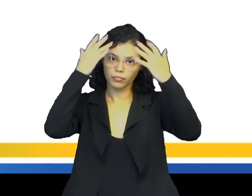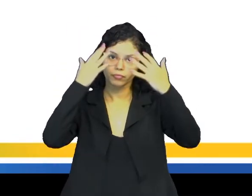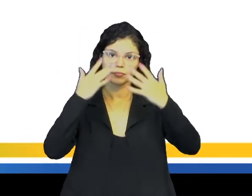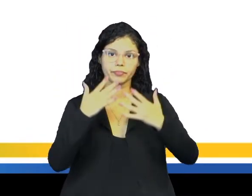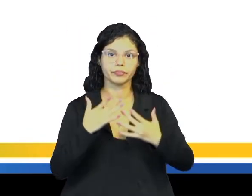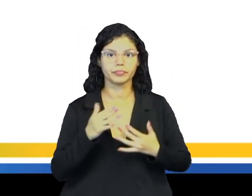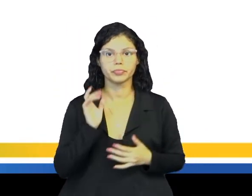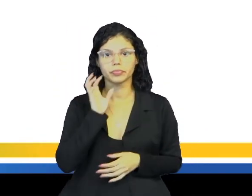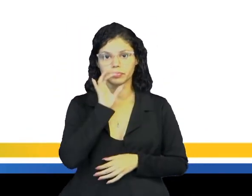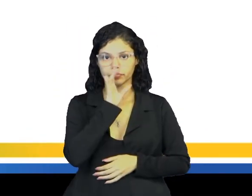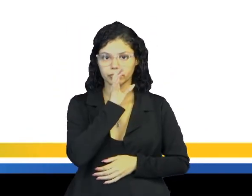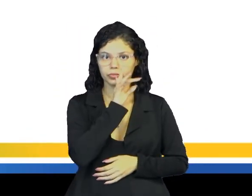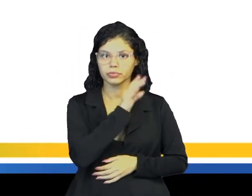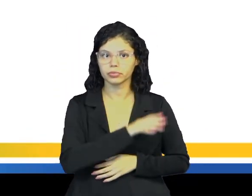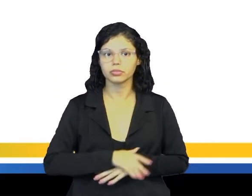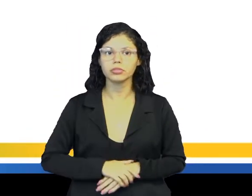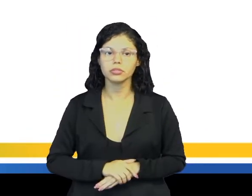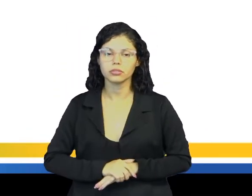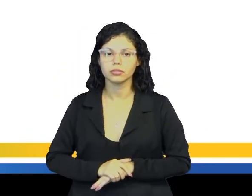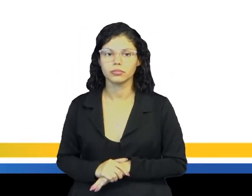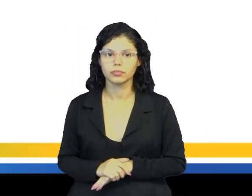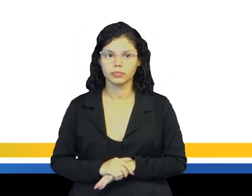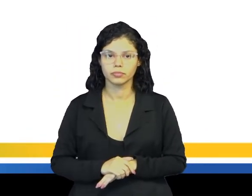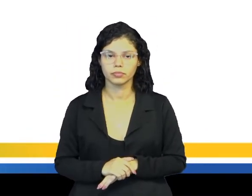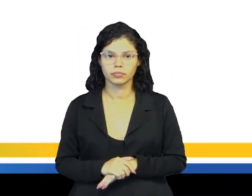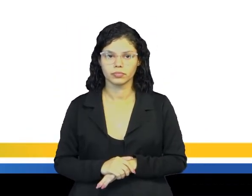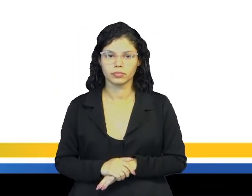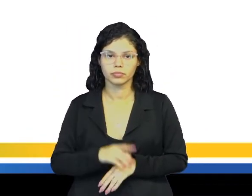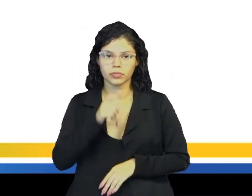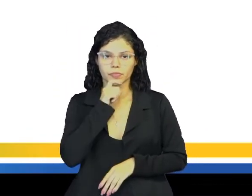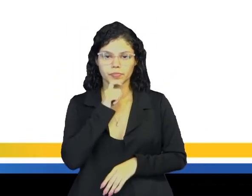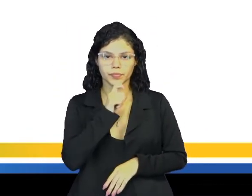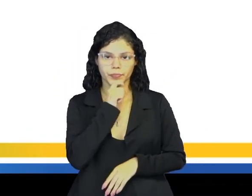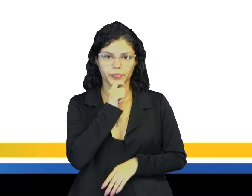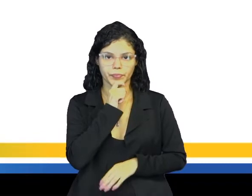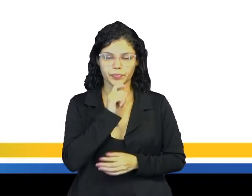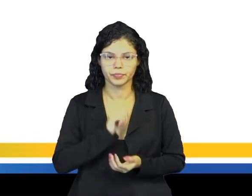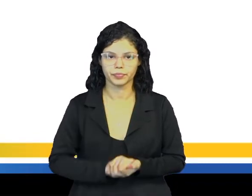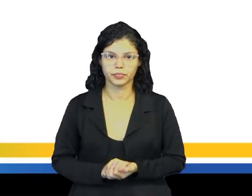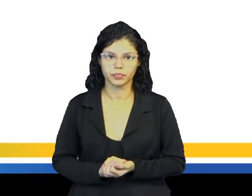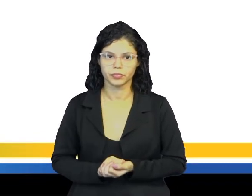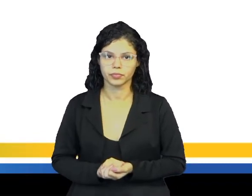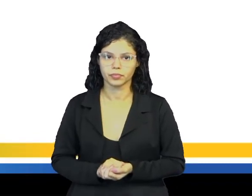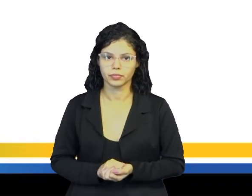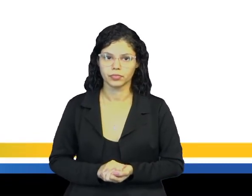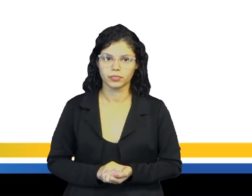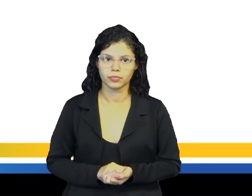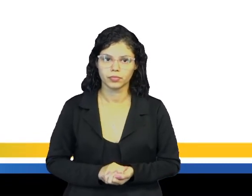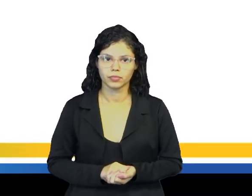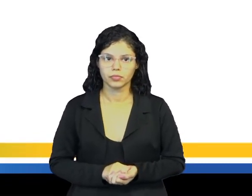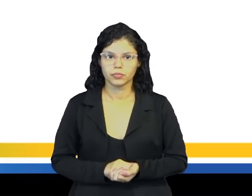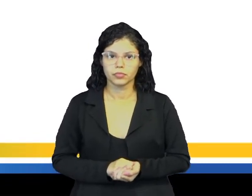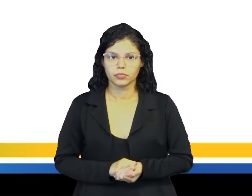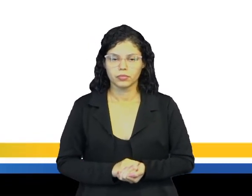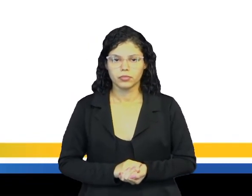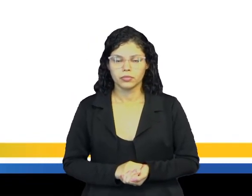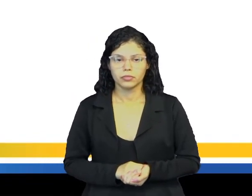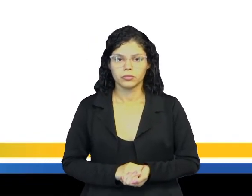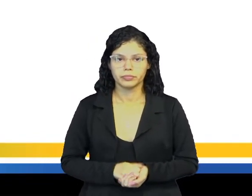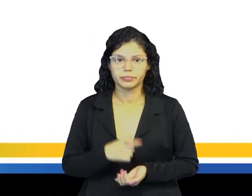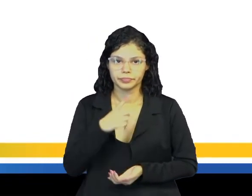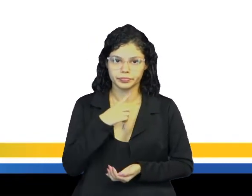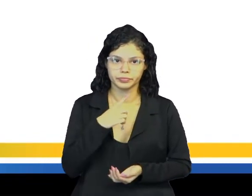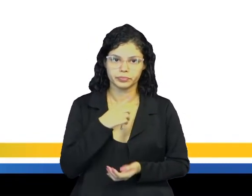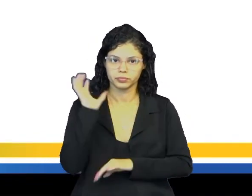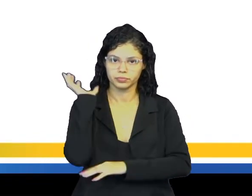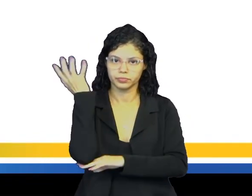né, de água de chuveiro quente, observamos uma garrafa gelada, né, sendo colocada ao calor, vemos uma